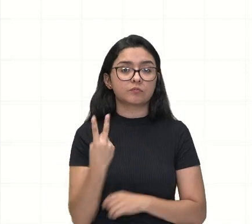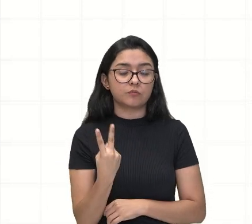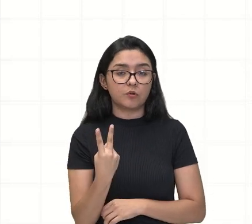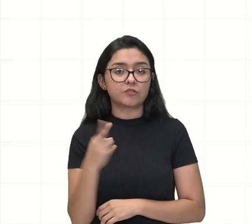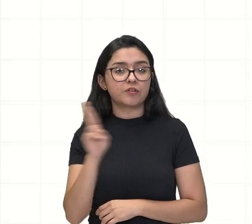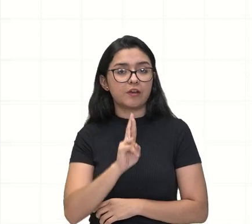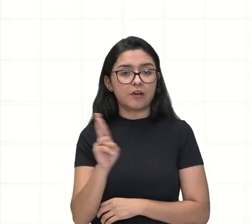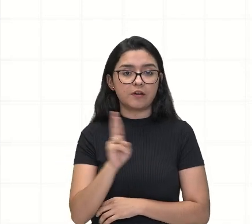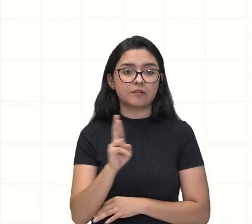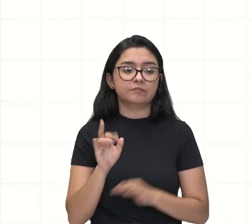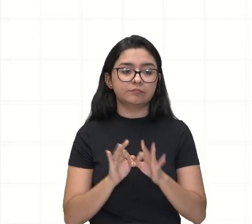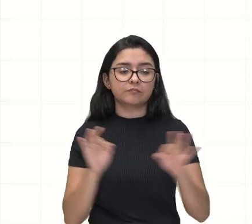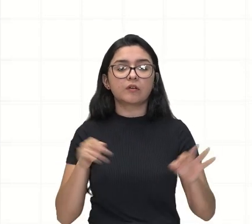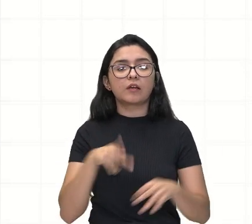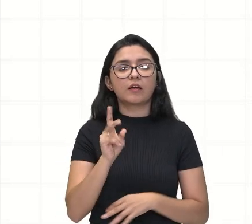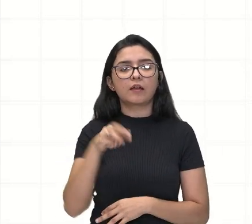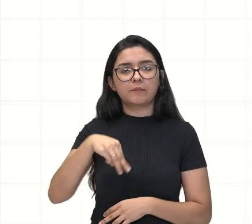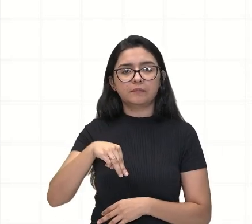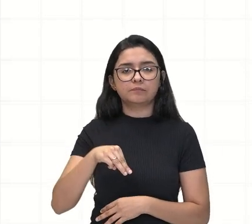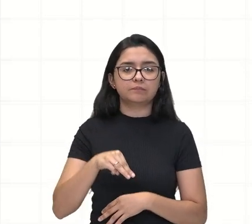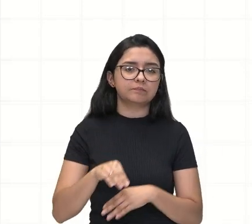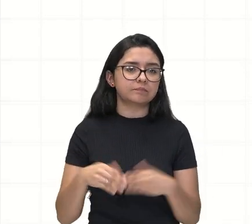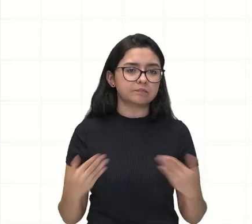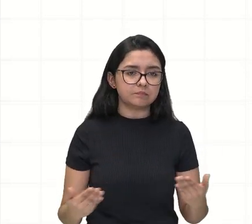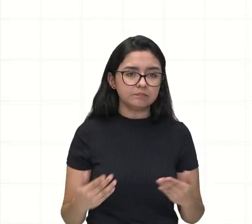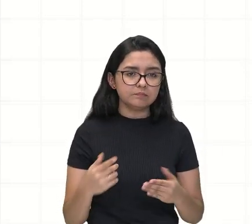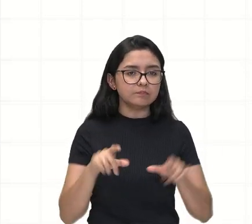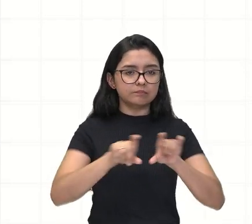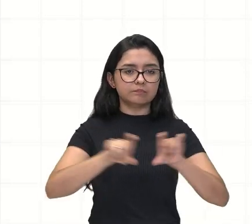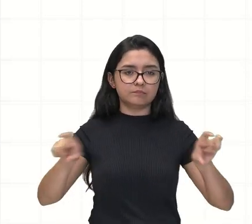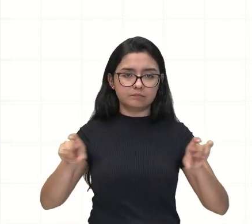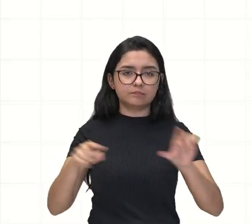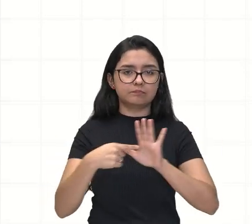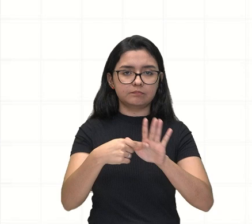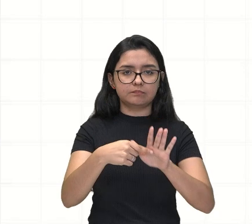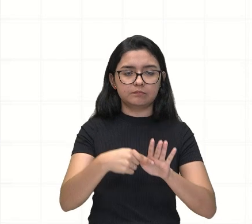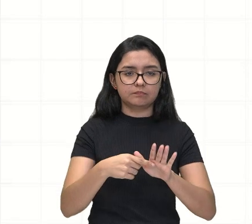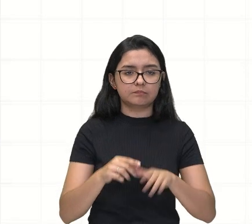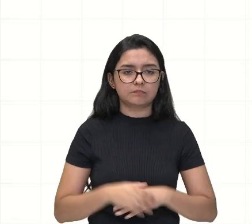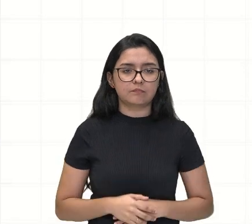cada quilômetro, tá bom? Então, a expressão numérica ficará da seguinte maneira.